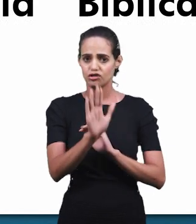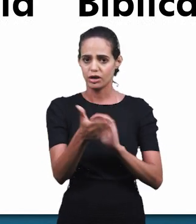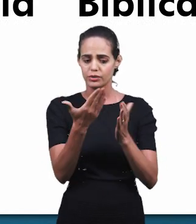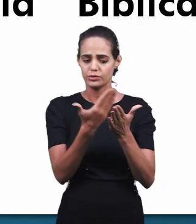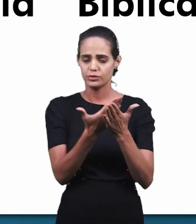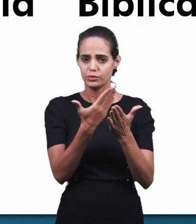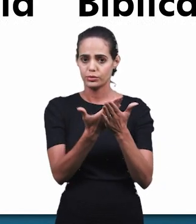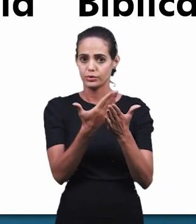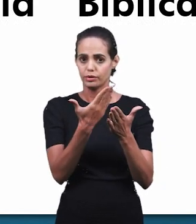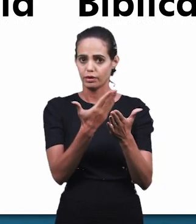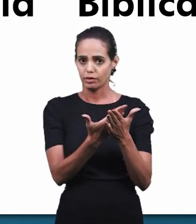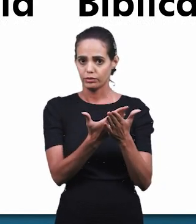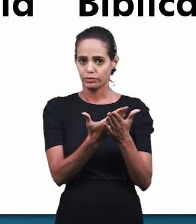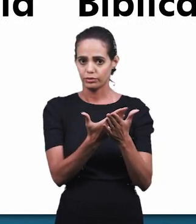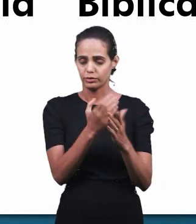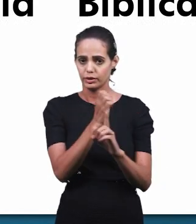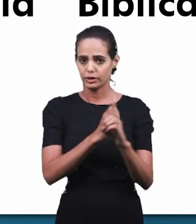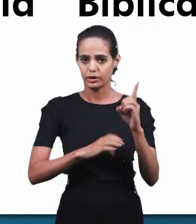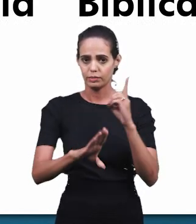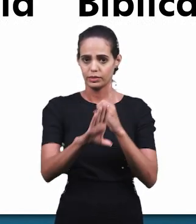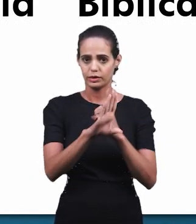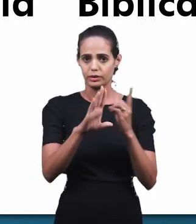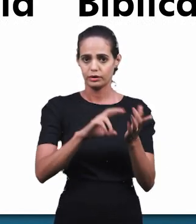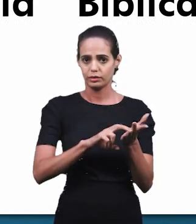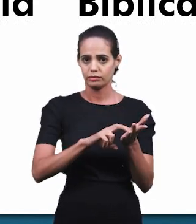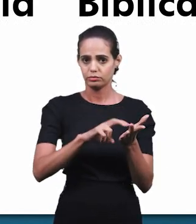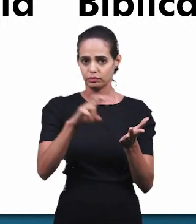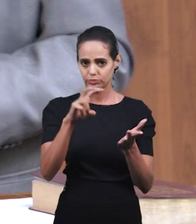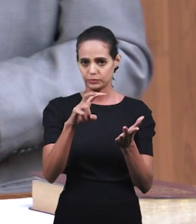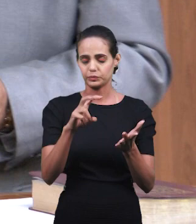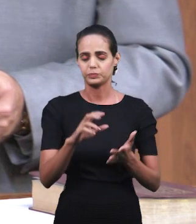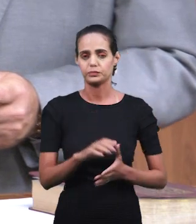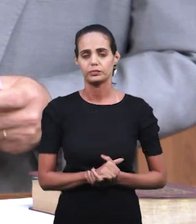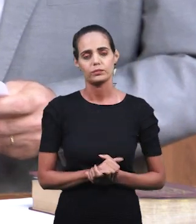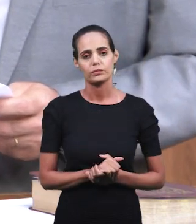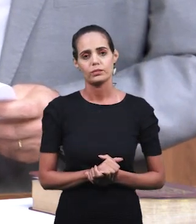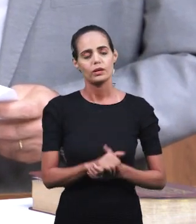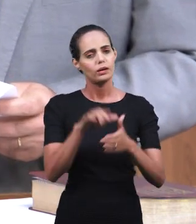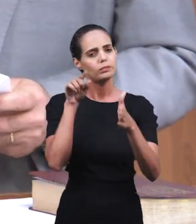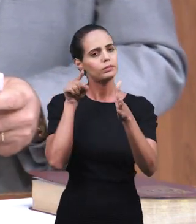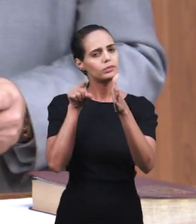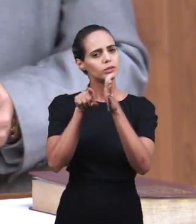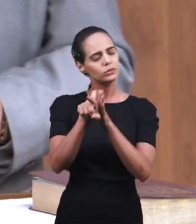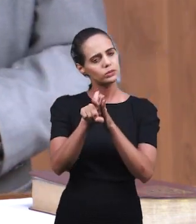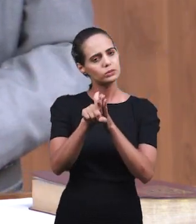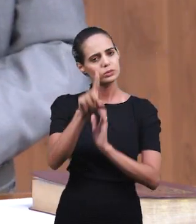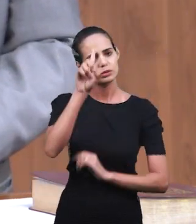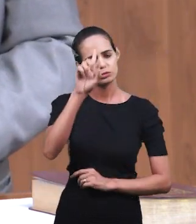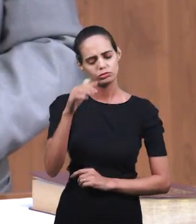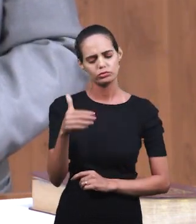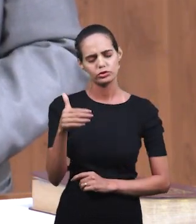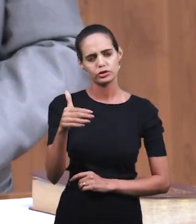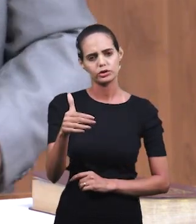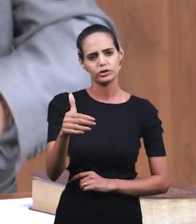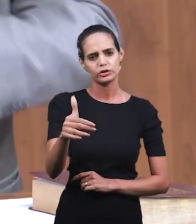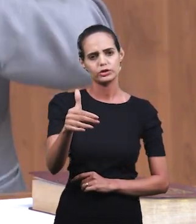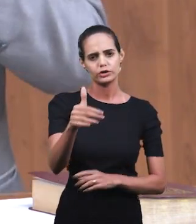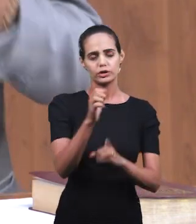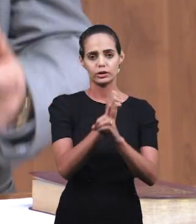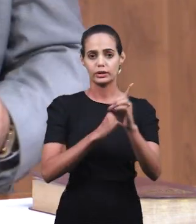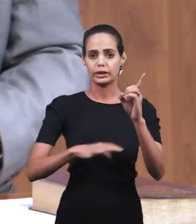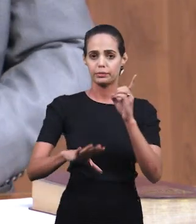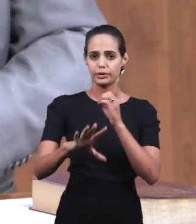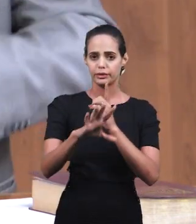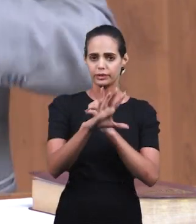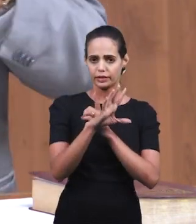escola bíblica dominical. É uma pergunta que nos remete ao dia a dia da EBD, aqueles irmãos que estão